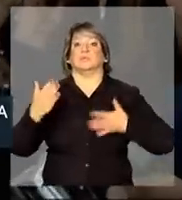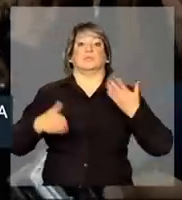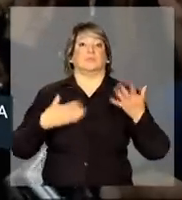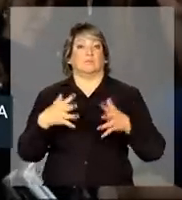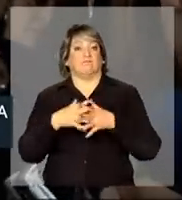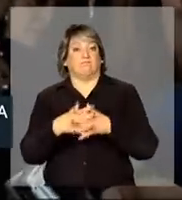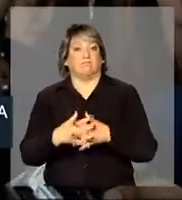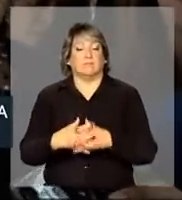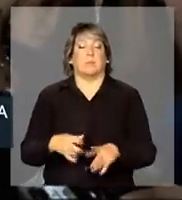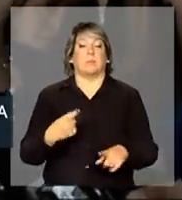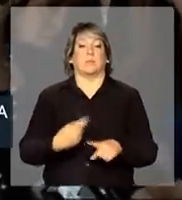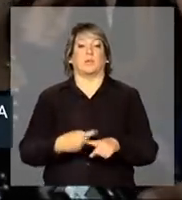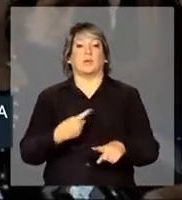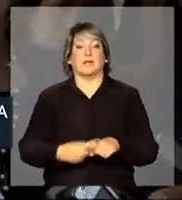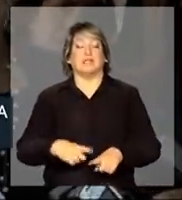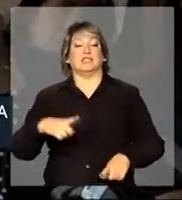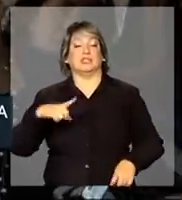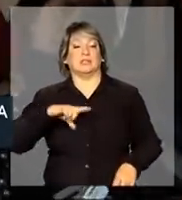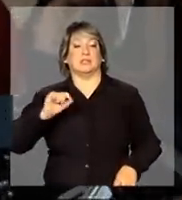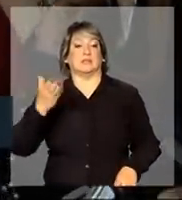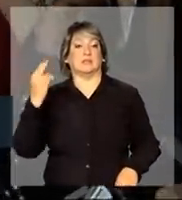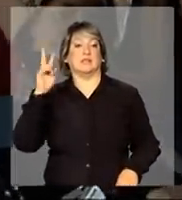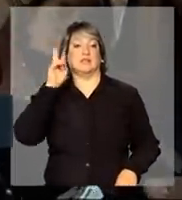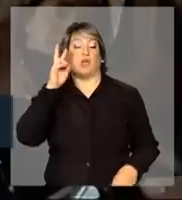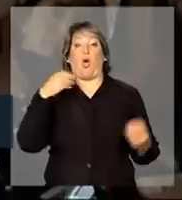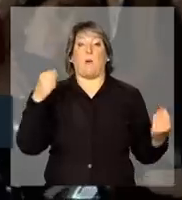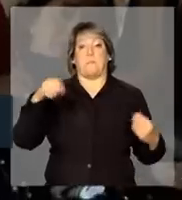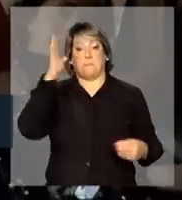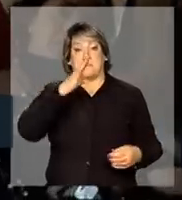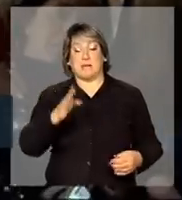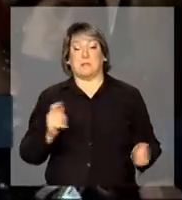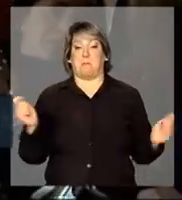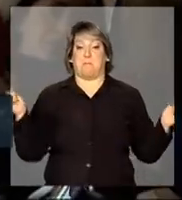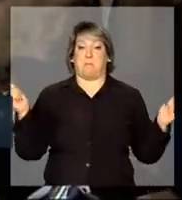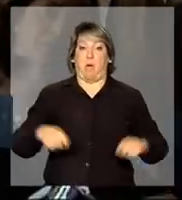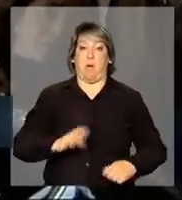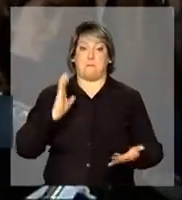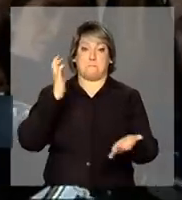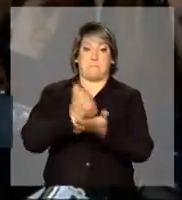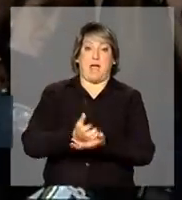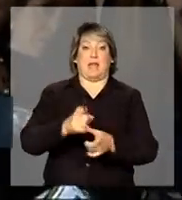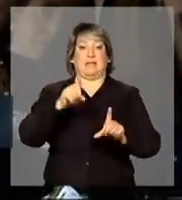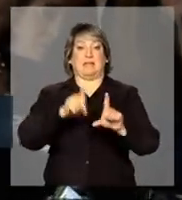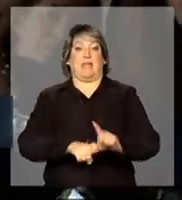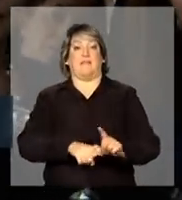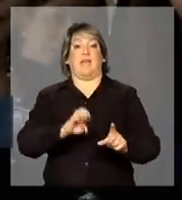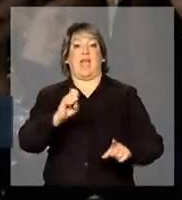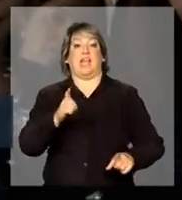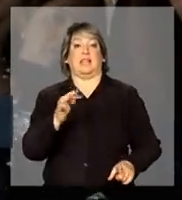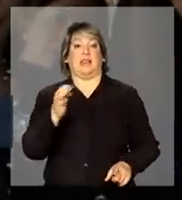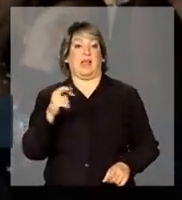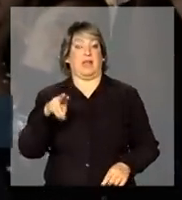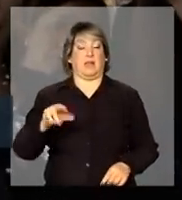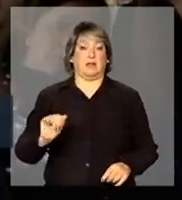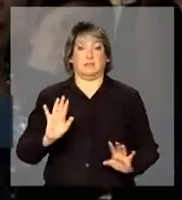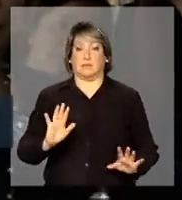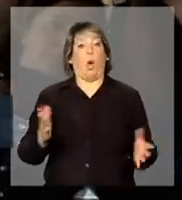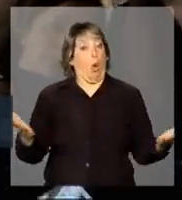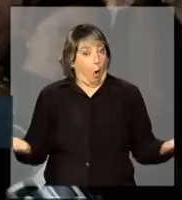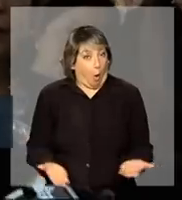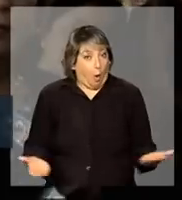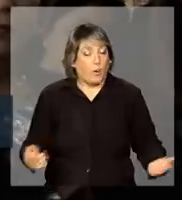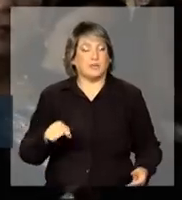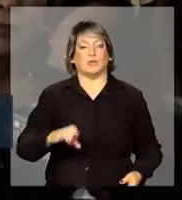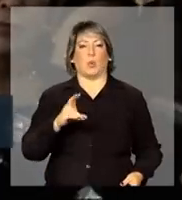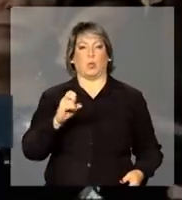se tinha em relação à capacidade do Brasil de pagar a sua dívida externa. Hoje, o custo